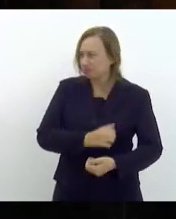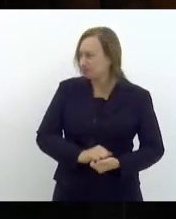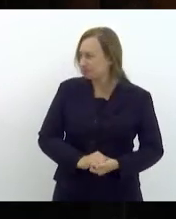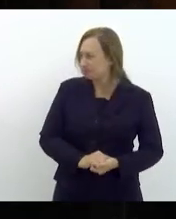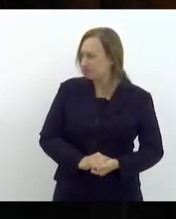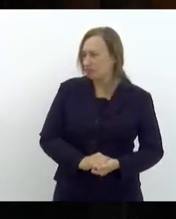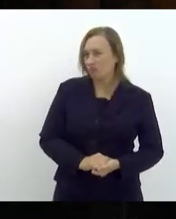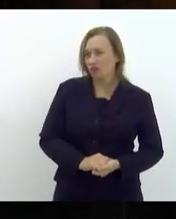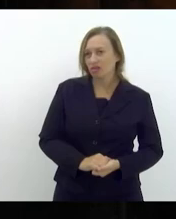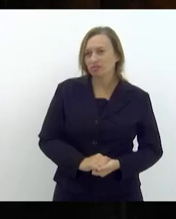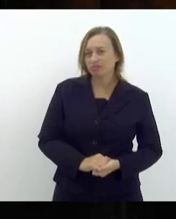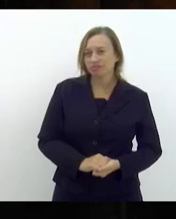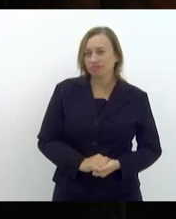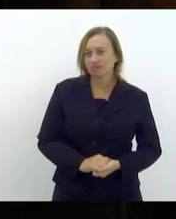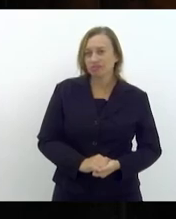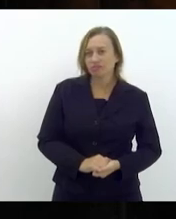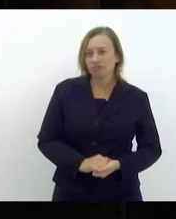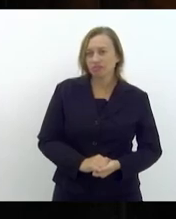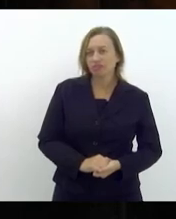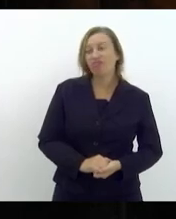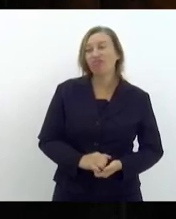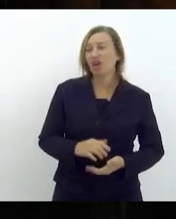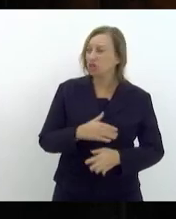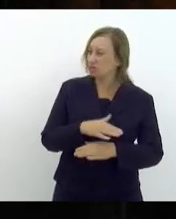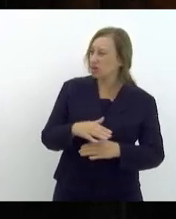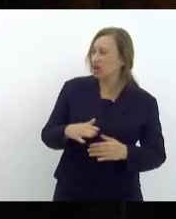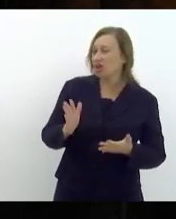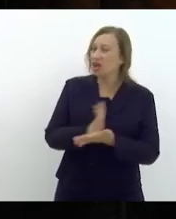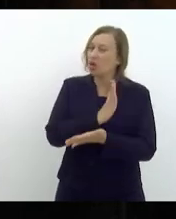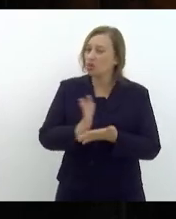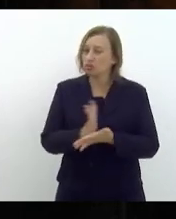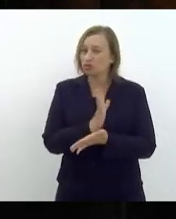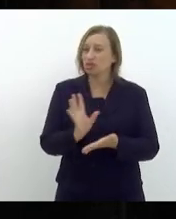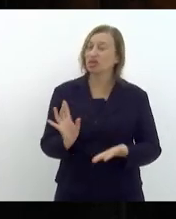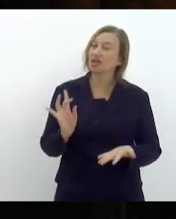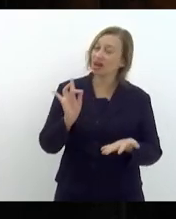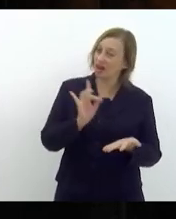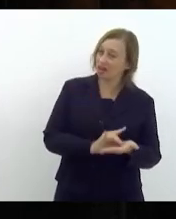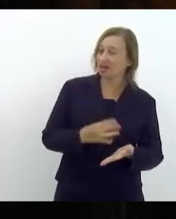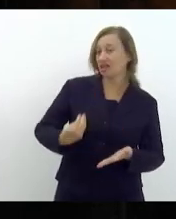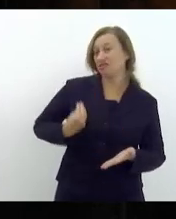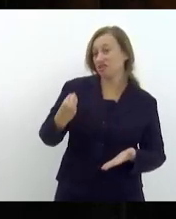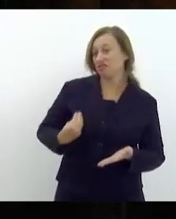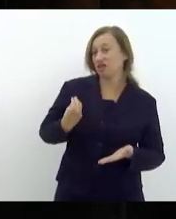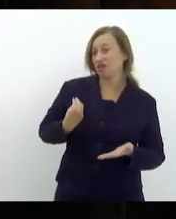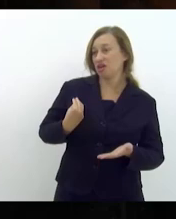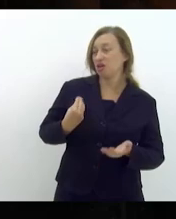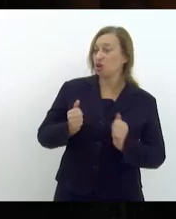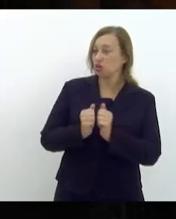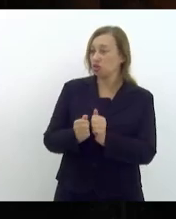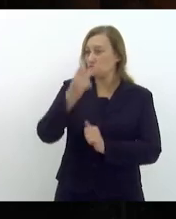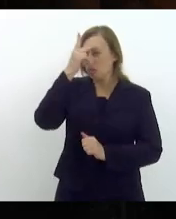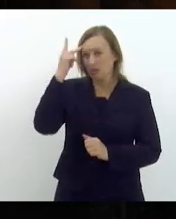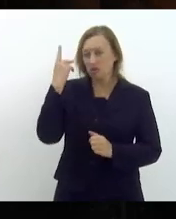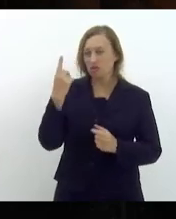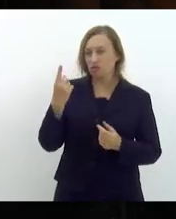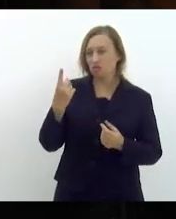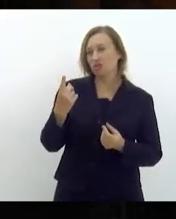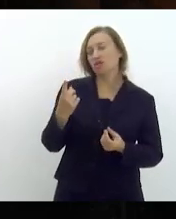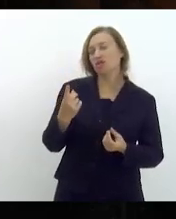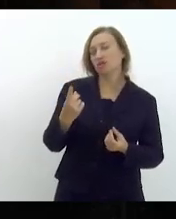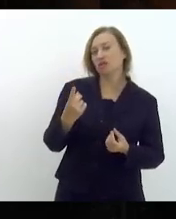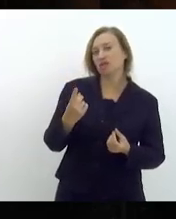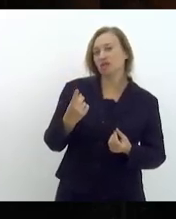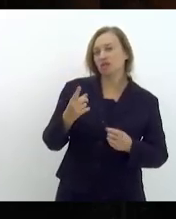e a maioria tem de viver com a realidade de qualquer pessoa segue sua vida e pune e fazendo novas